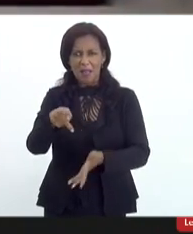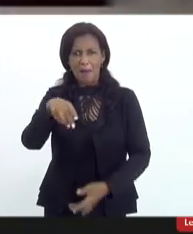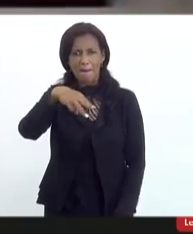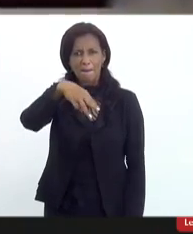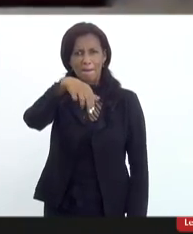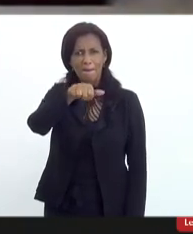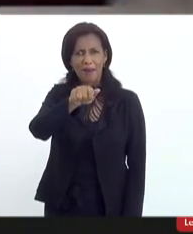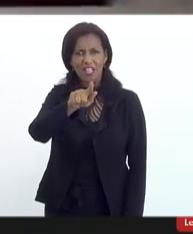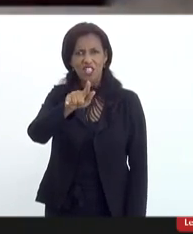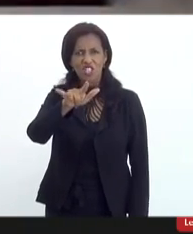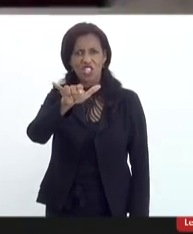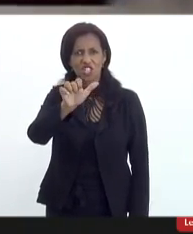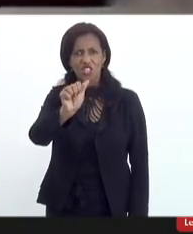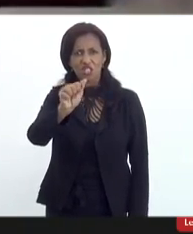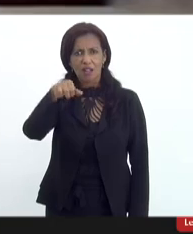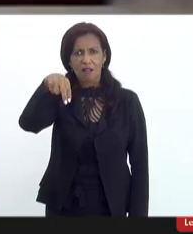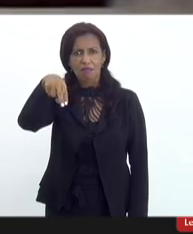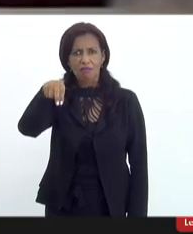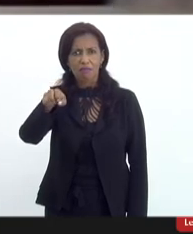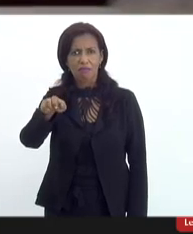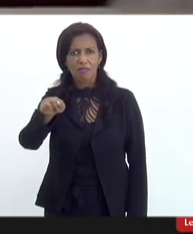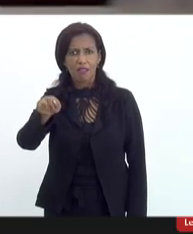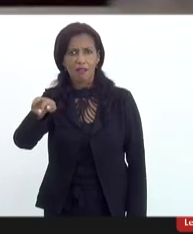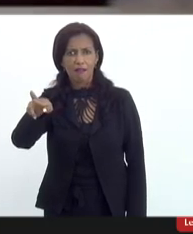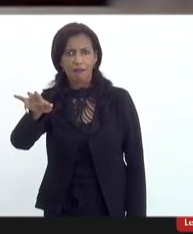Negra. Foi de